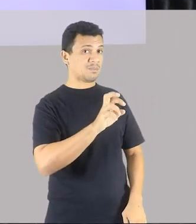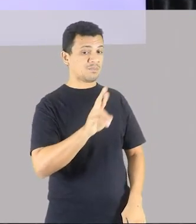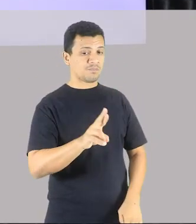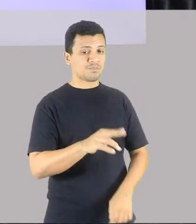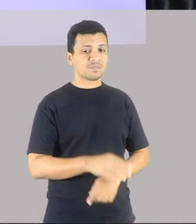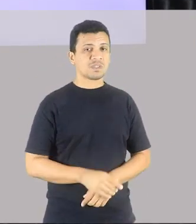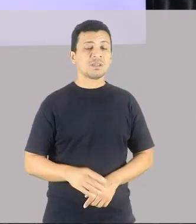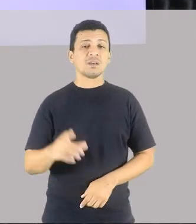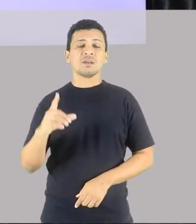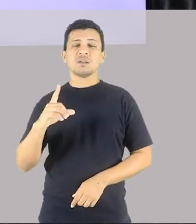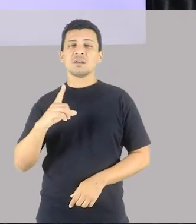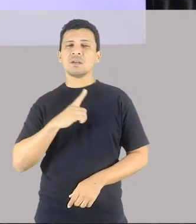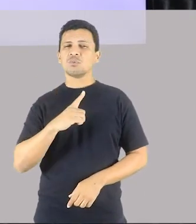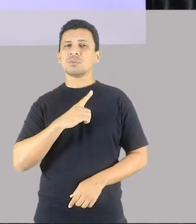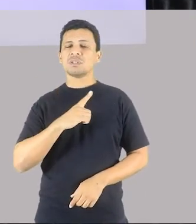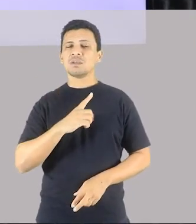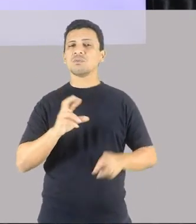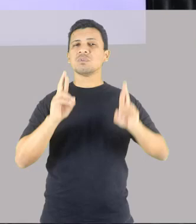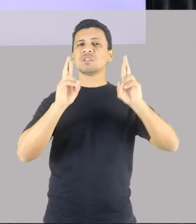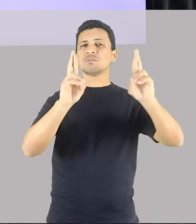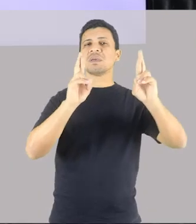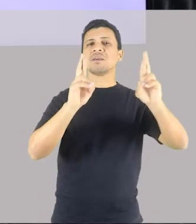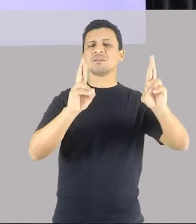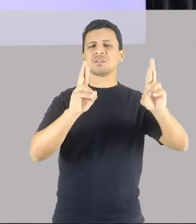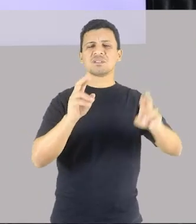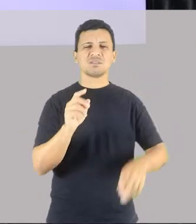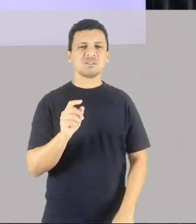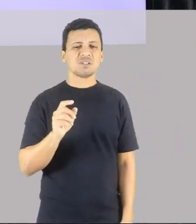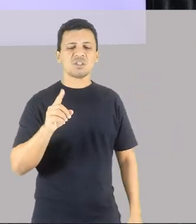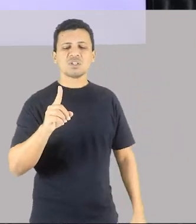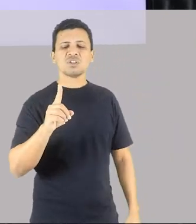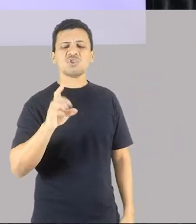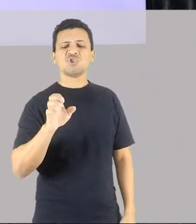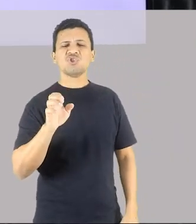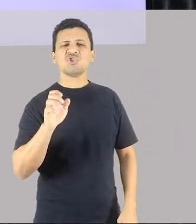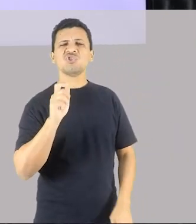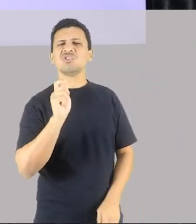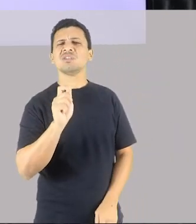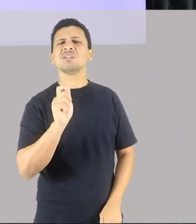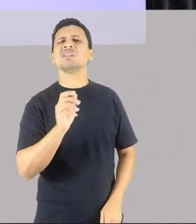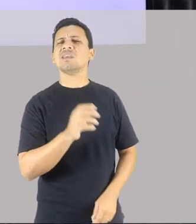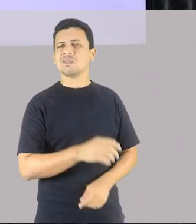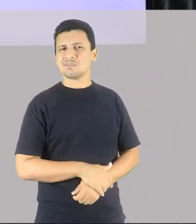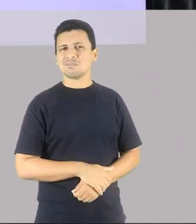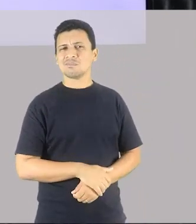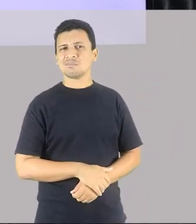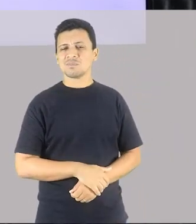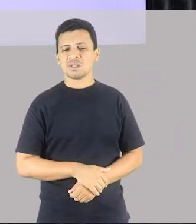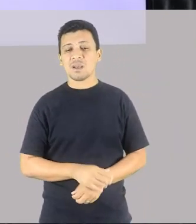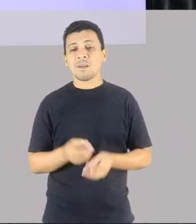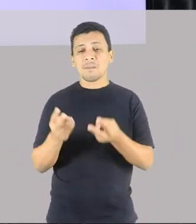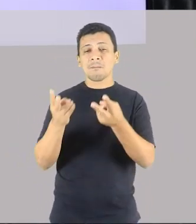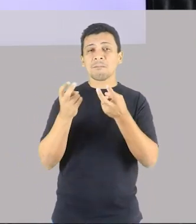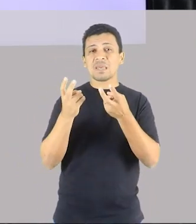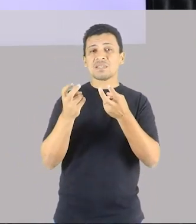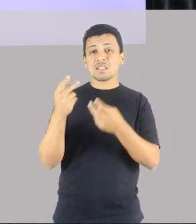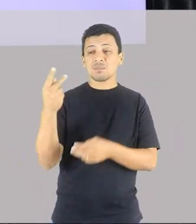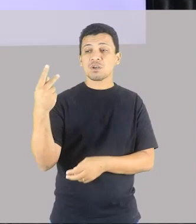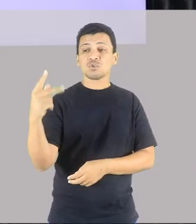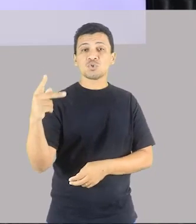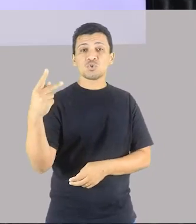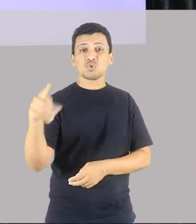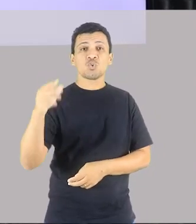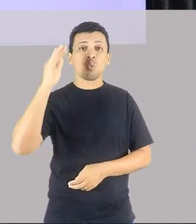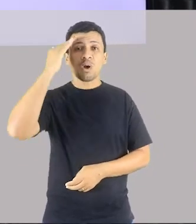tenho esperança, vem uma pergunta, né? De quê? E aí vocês notem que o da sua compreensão